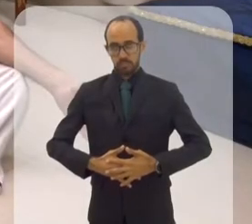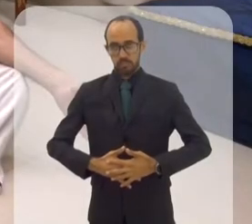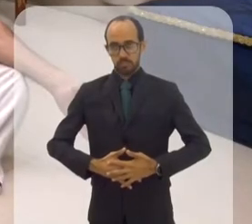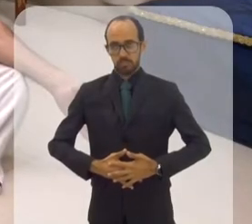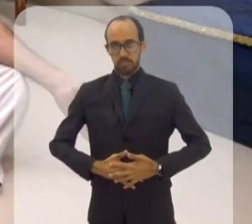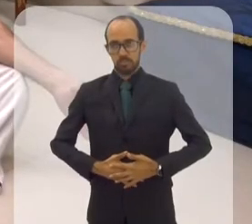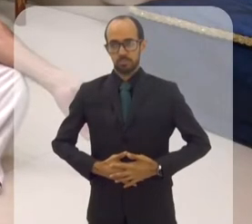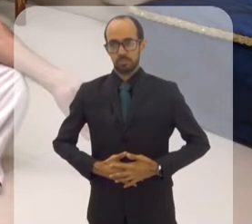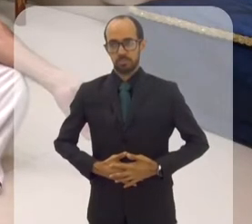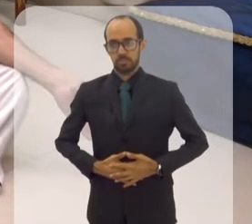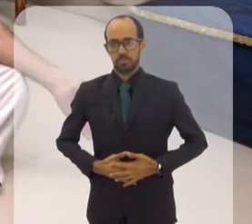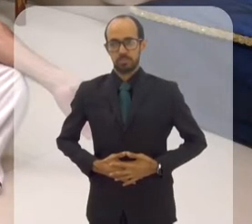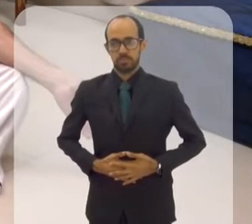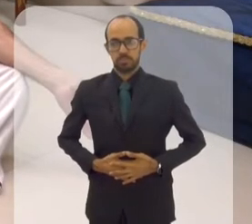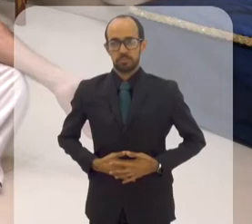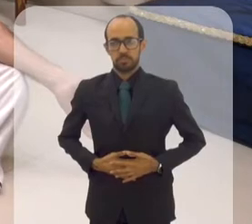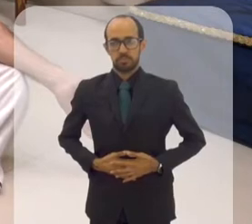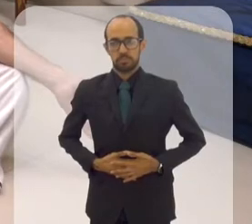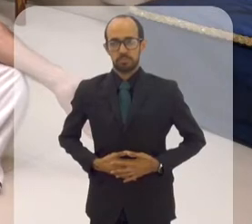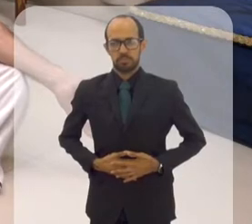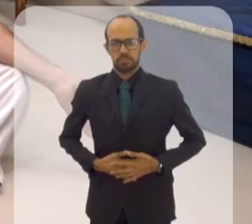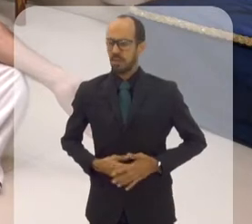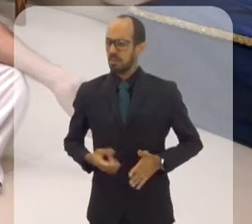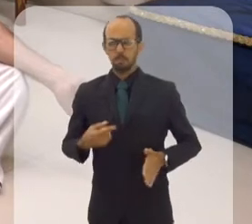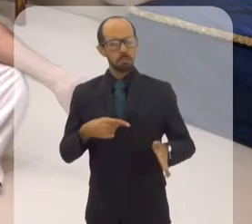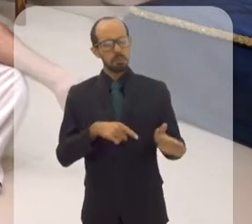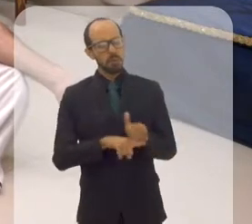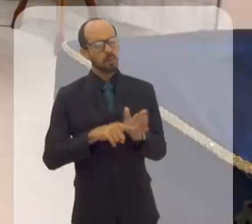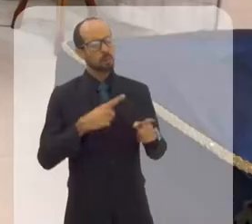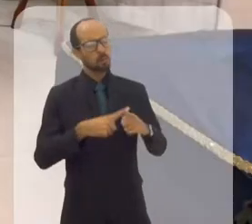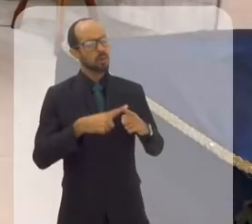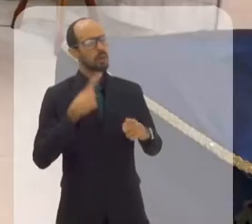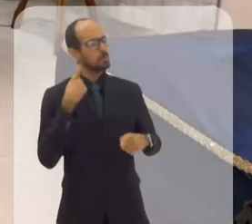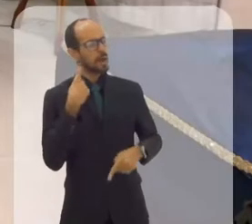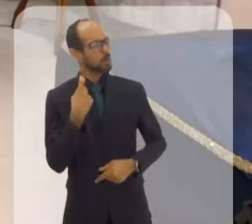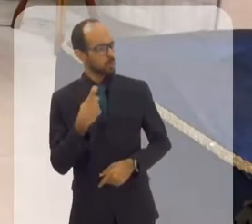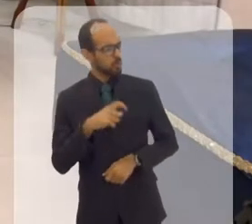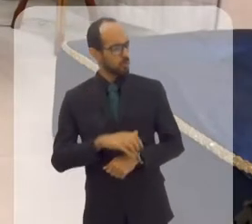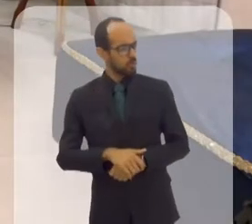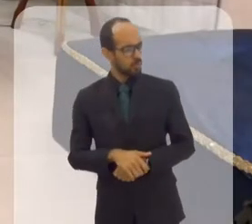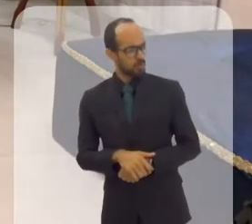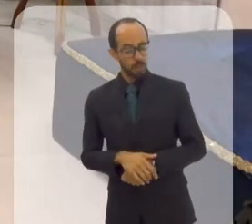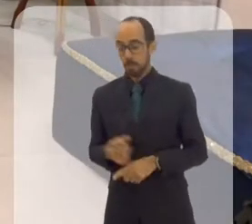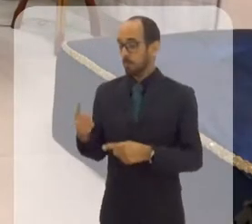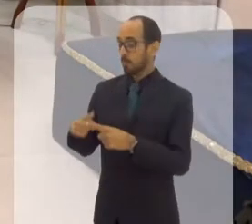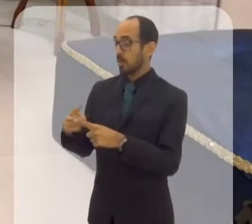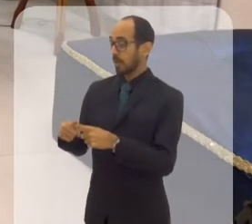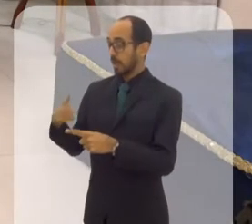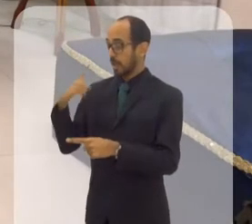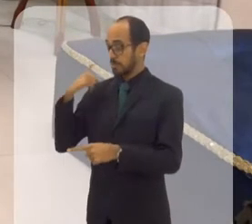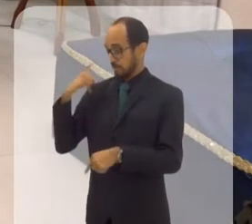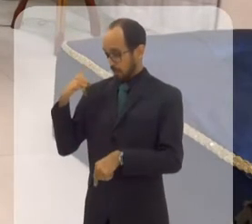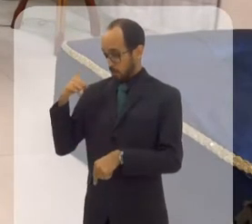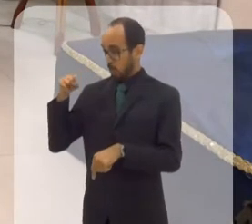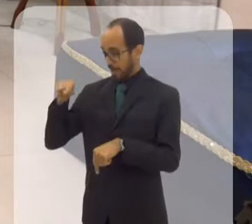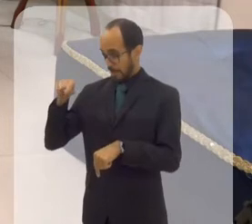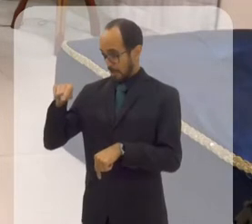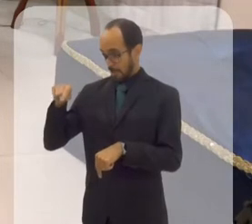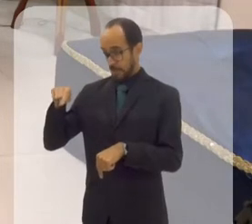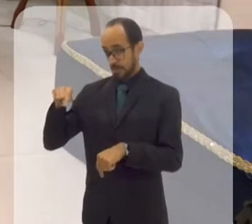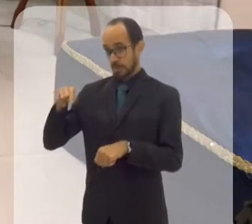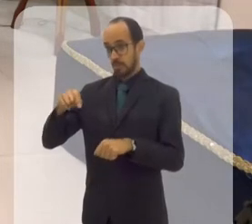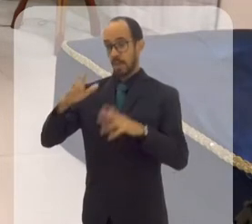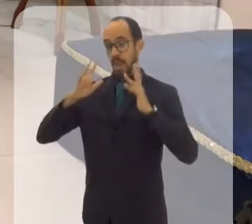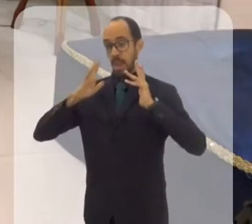Por que é importante o barulho na garganta? porque esse barulhinho, ele